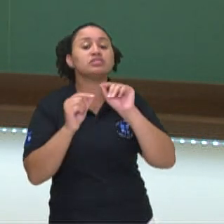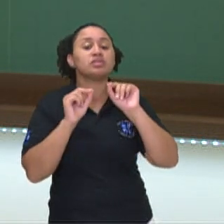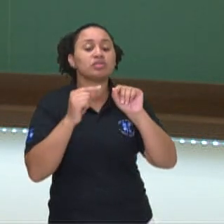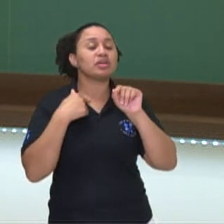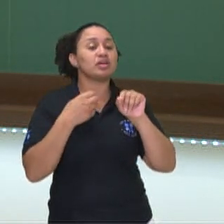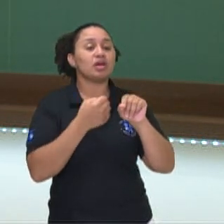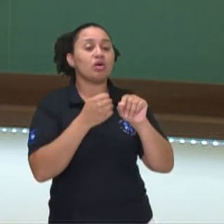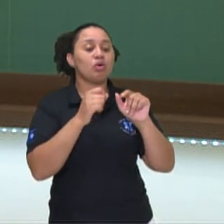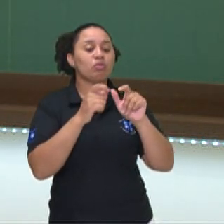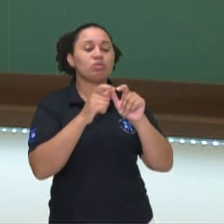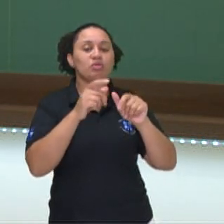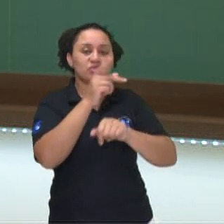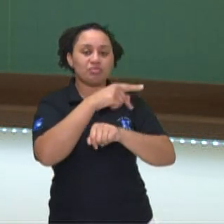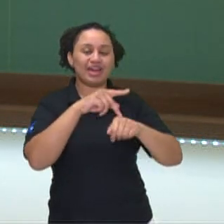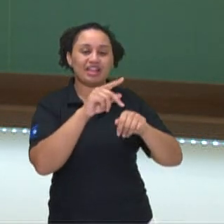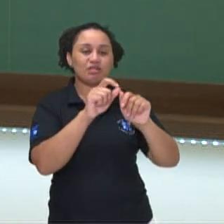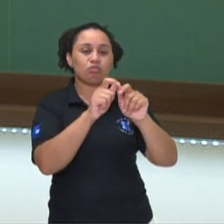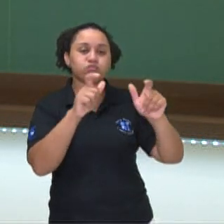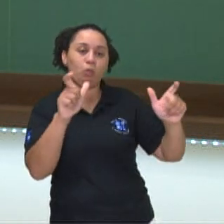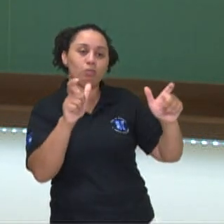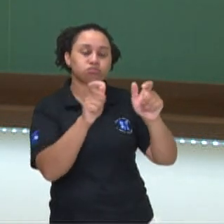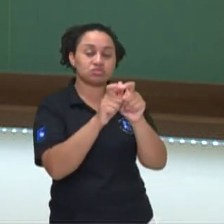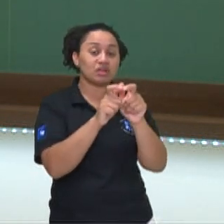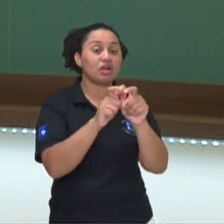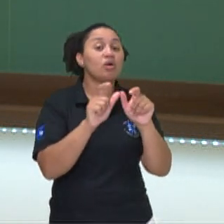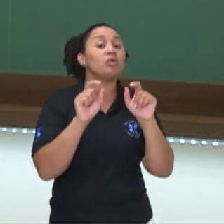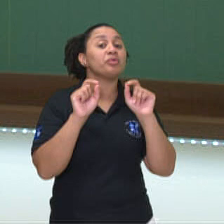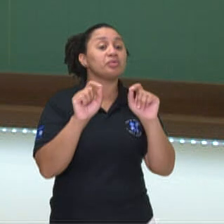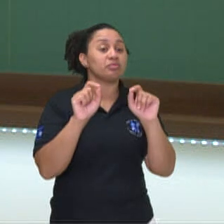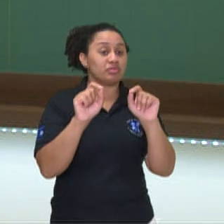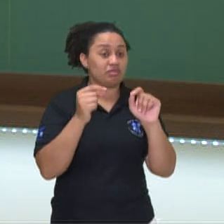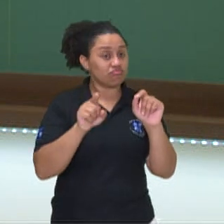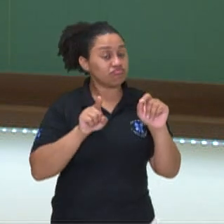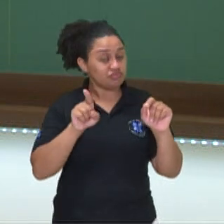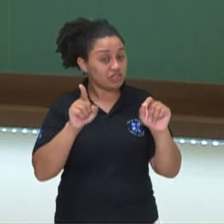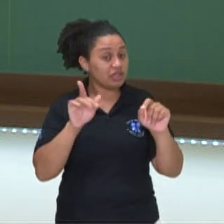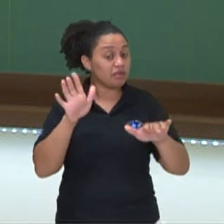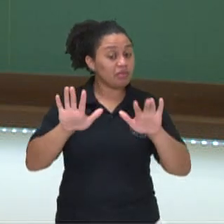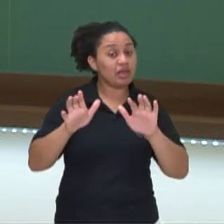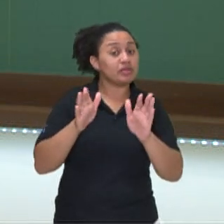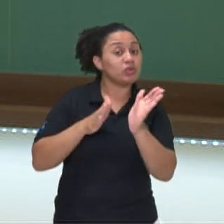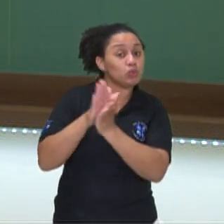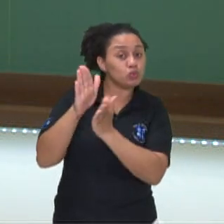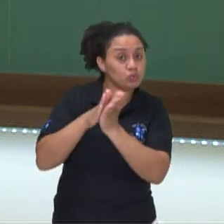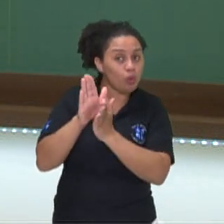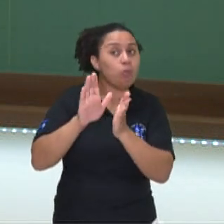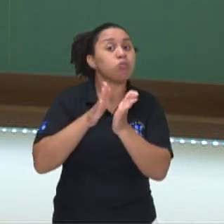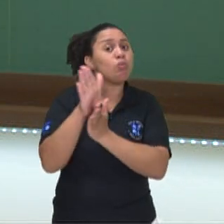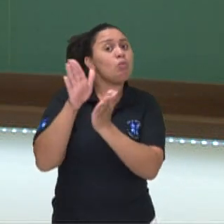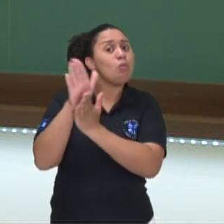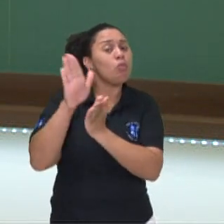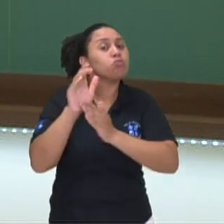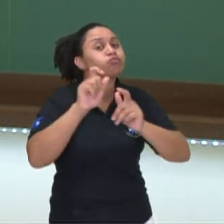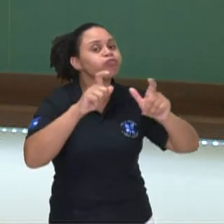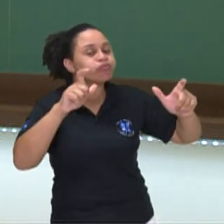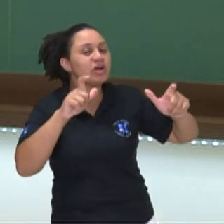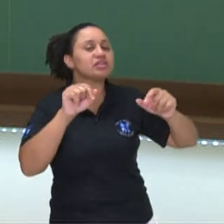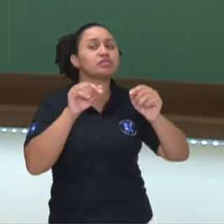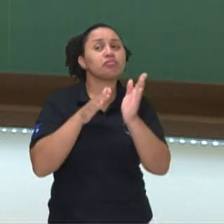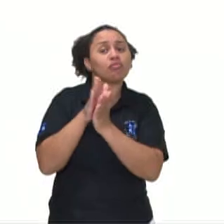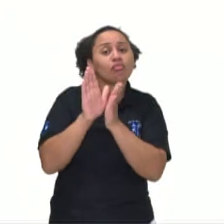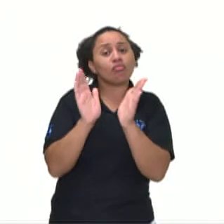tamanho dos países de acordo com um critério estabelecido, que nesse caso aqui é o consumo. Então observe